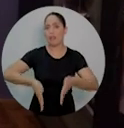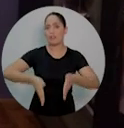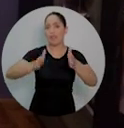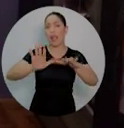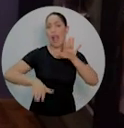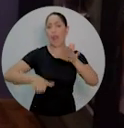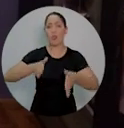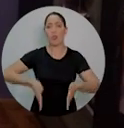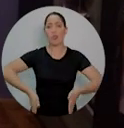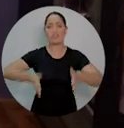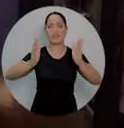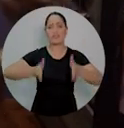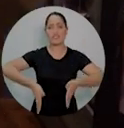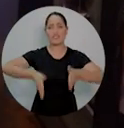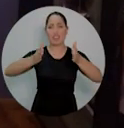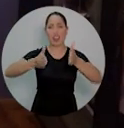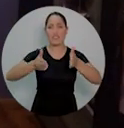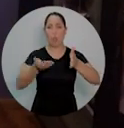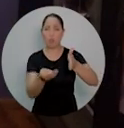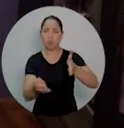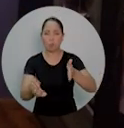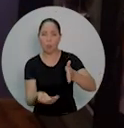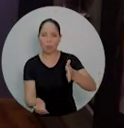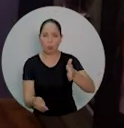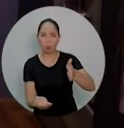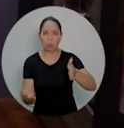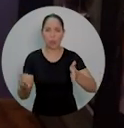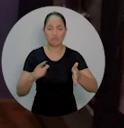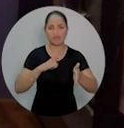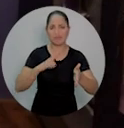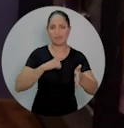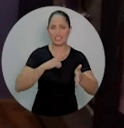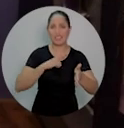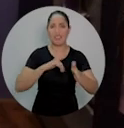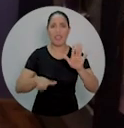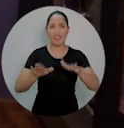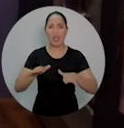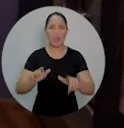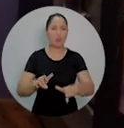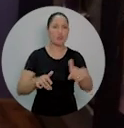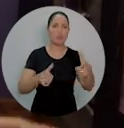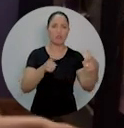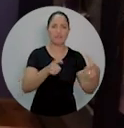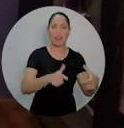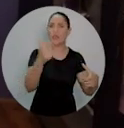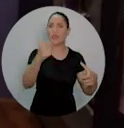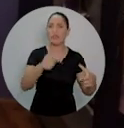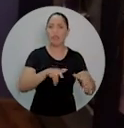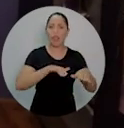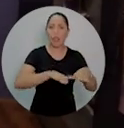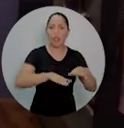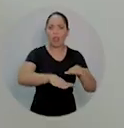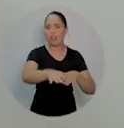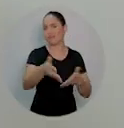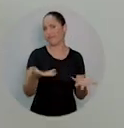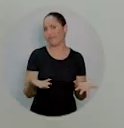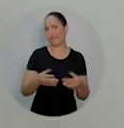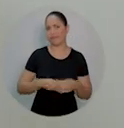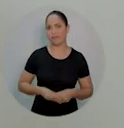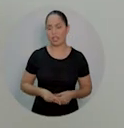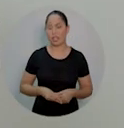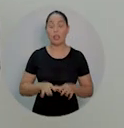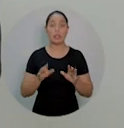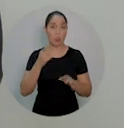estradas. Algumas estão cheias de buracos, outras, em algumas partes, nem asfalto tem.